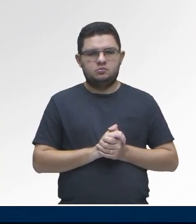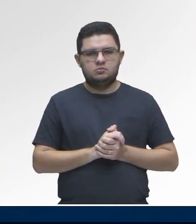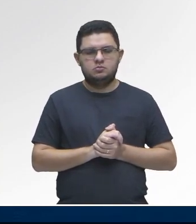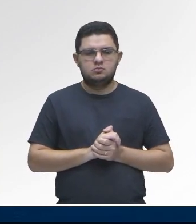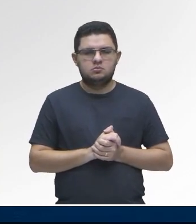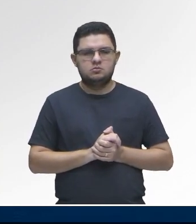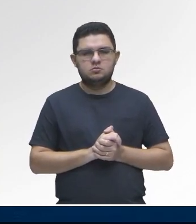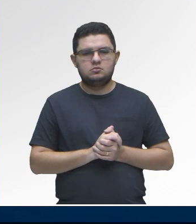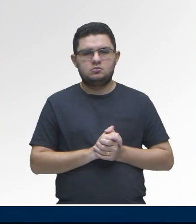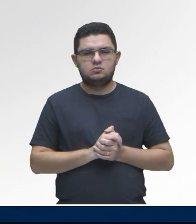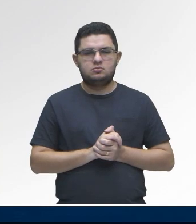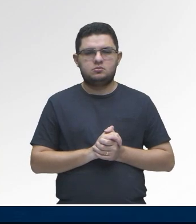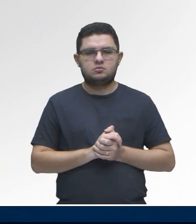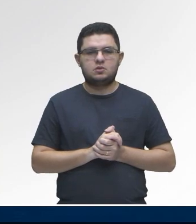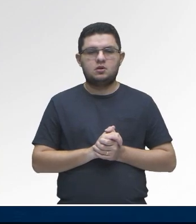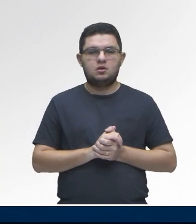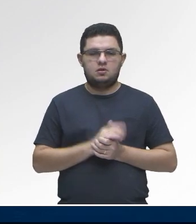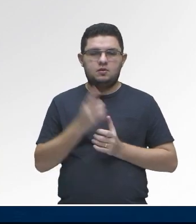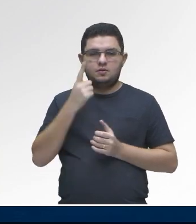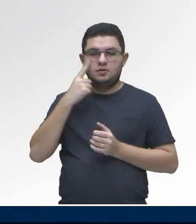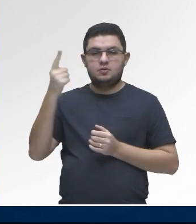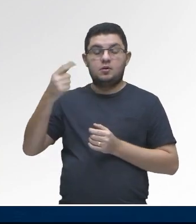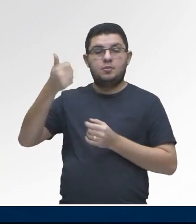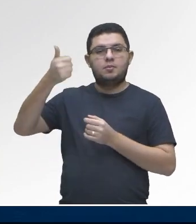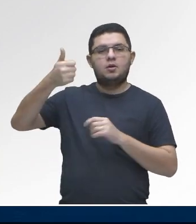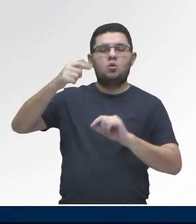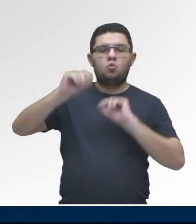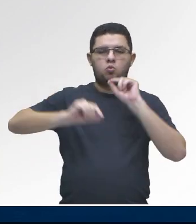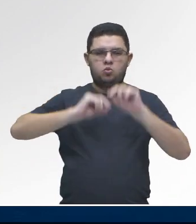você primeiro